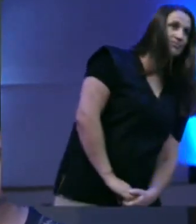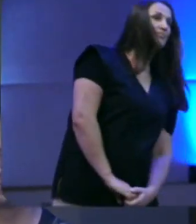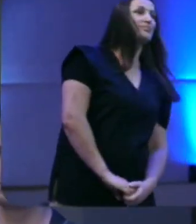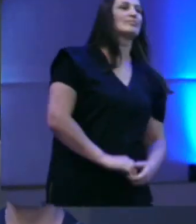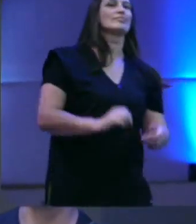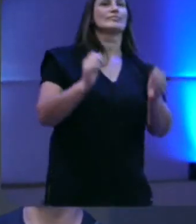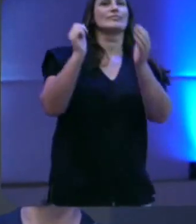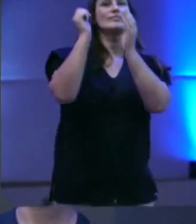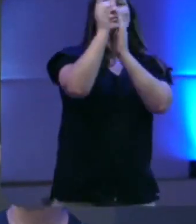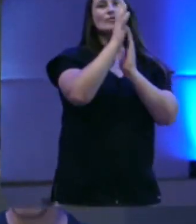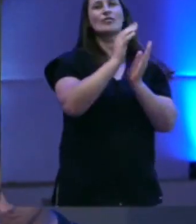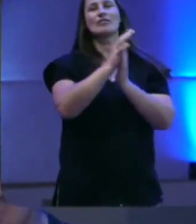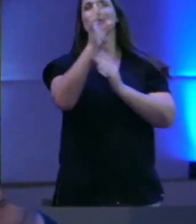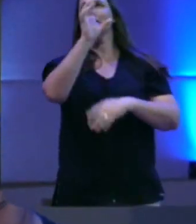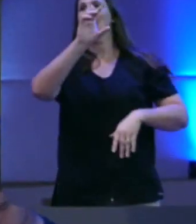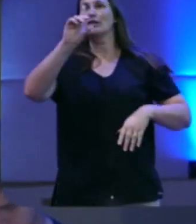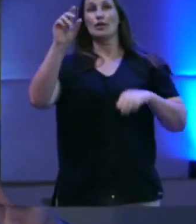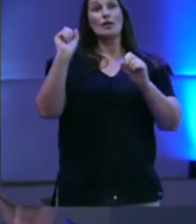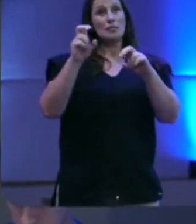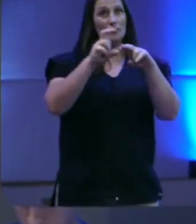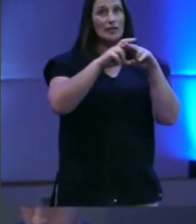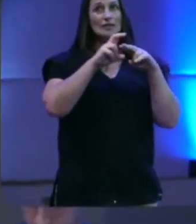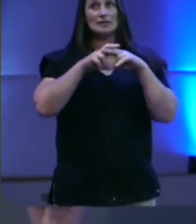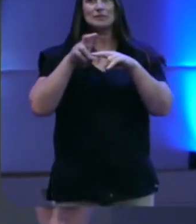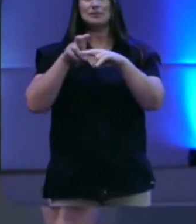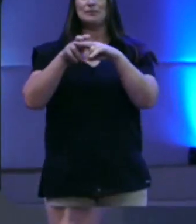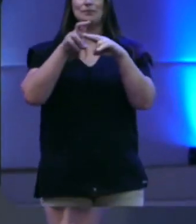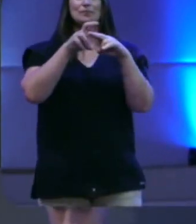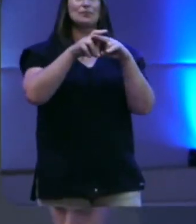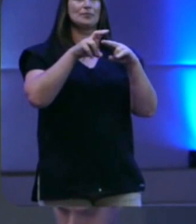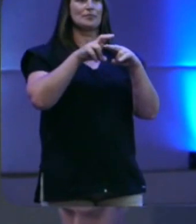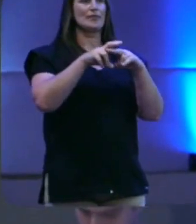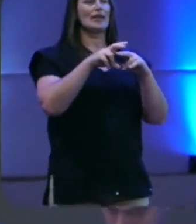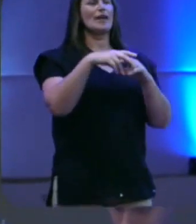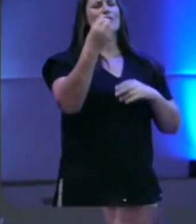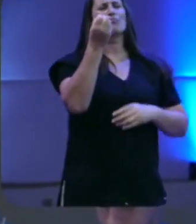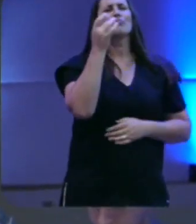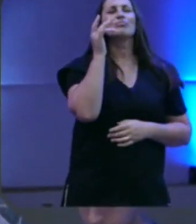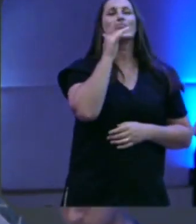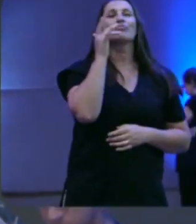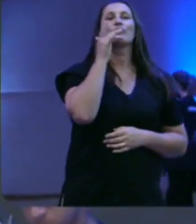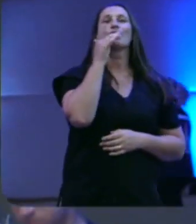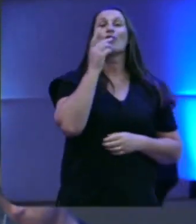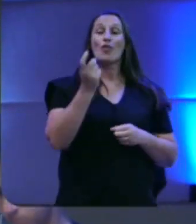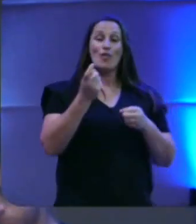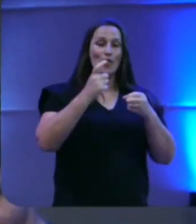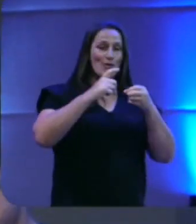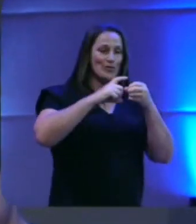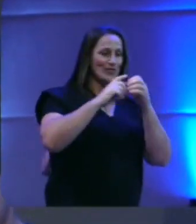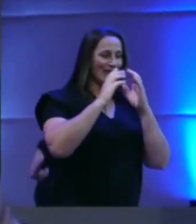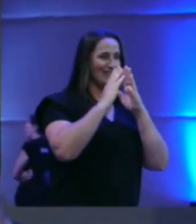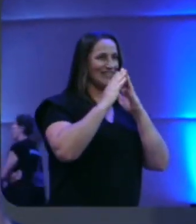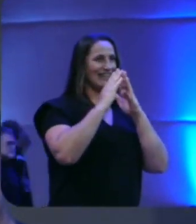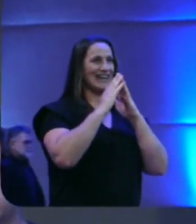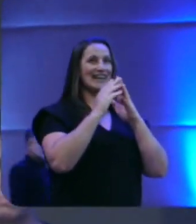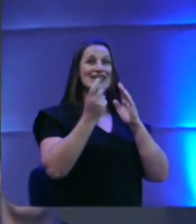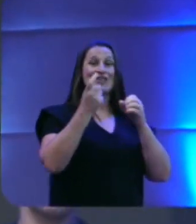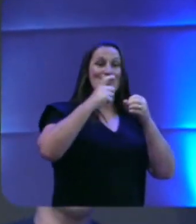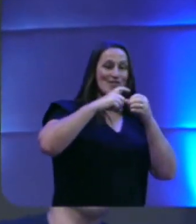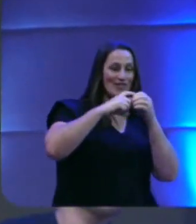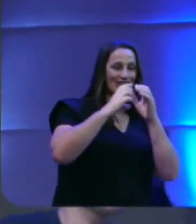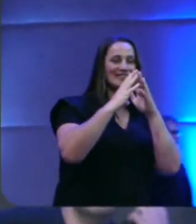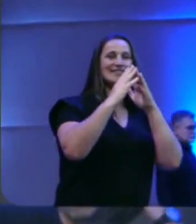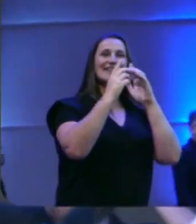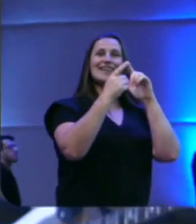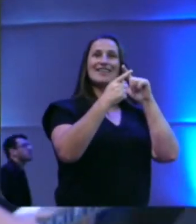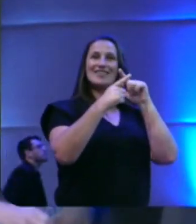Louvado seja Deus, você pode se assentar. É muito bom estar de volta em casa, estar de volta na nossa igreja.